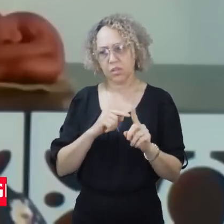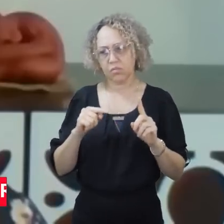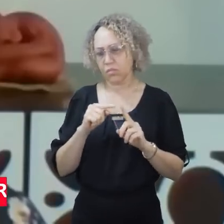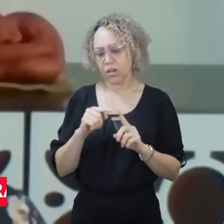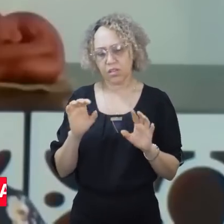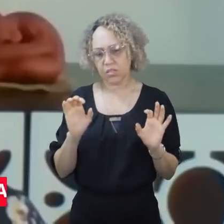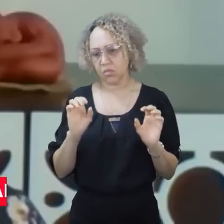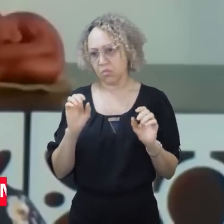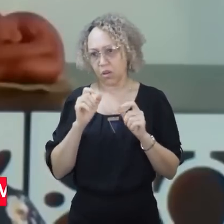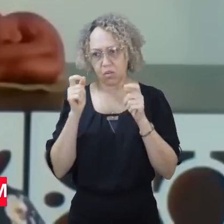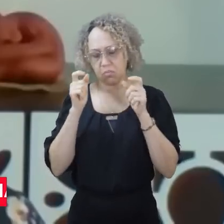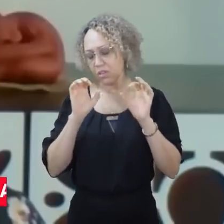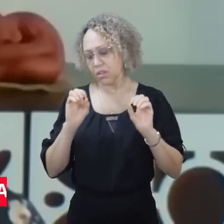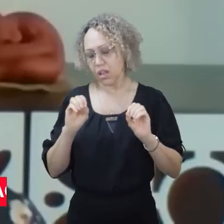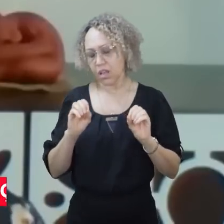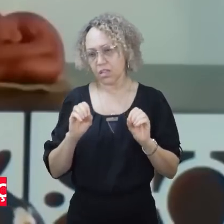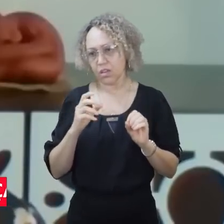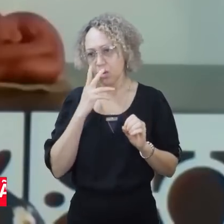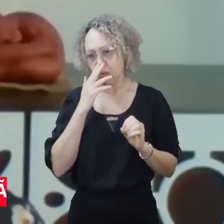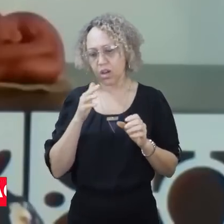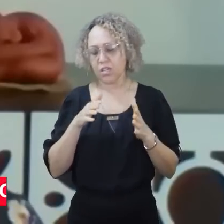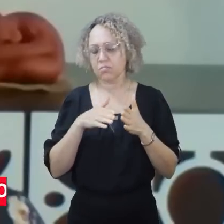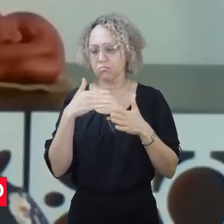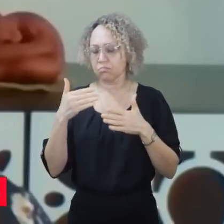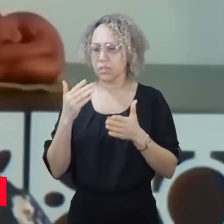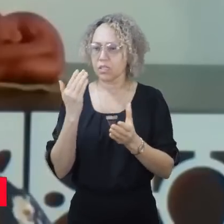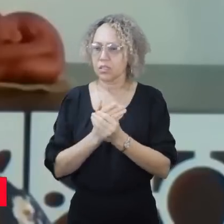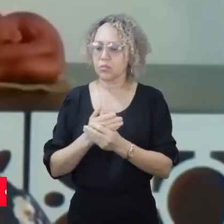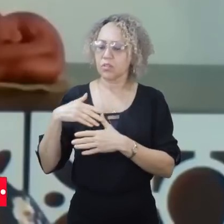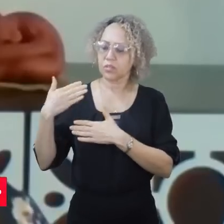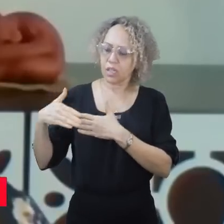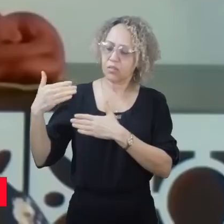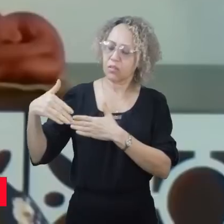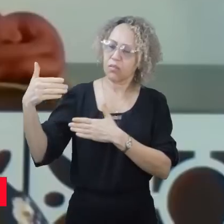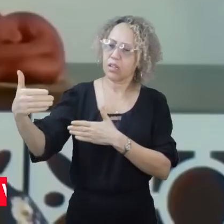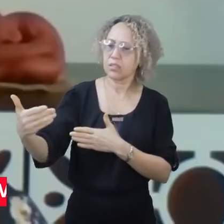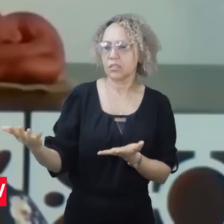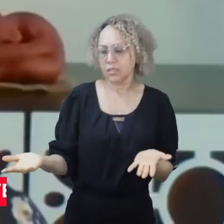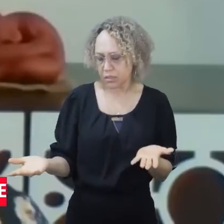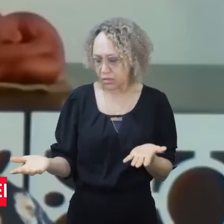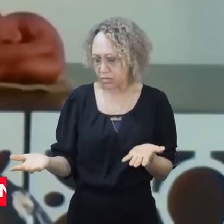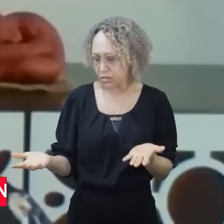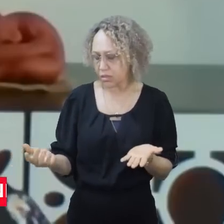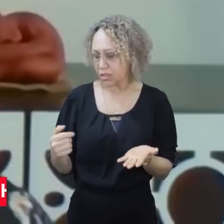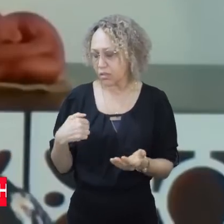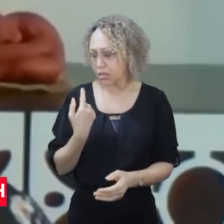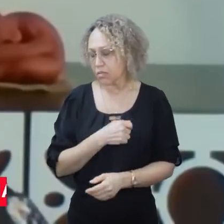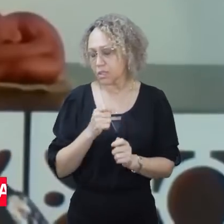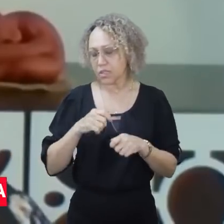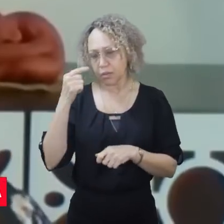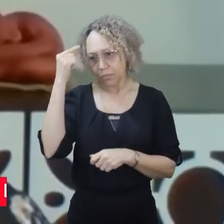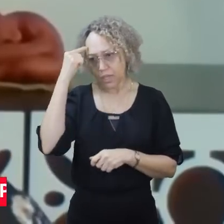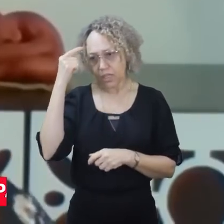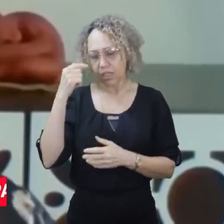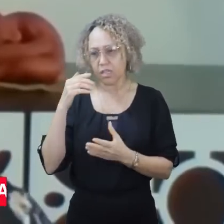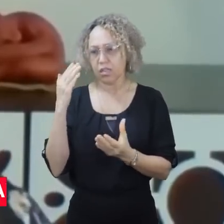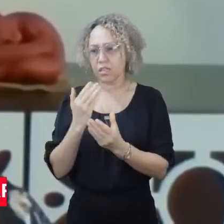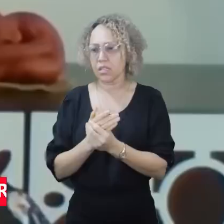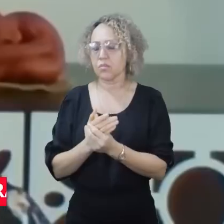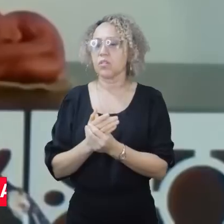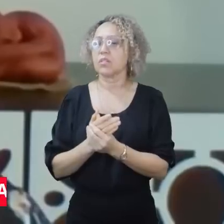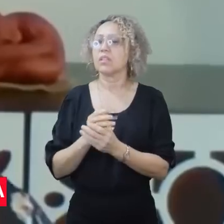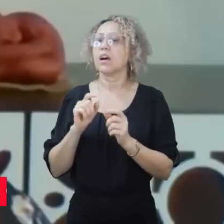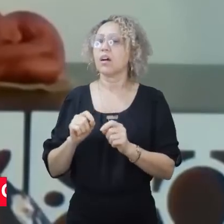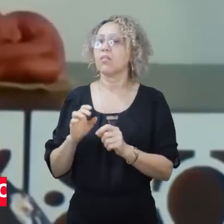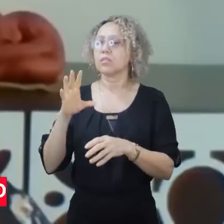surpreenderia com isso. Eu acho que esses processos vão adiante, né? A gente precisa só imaginar que todos esses processos correm no